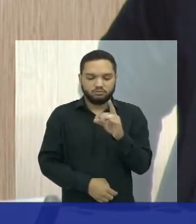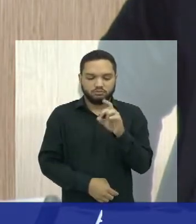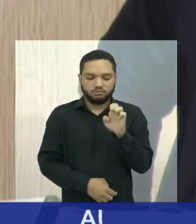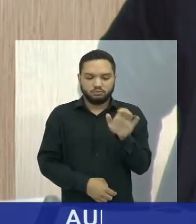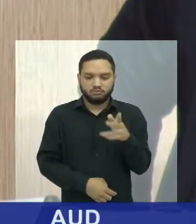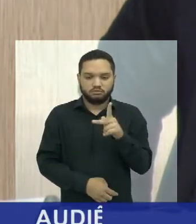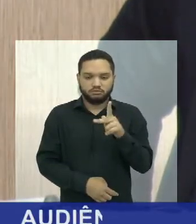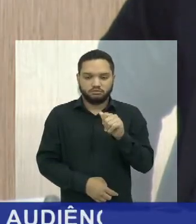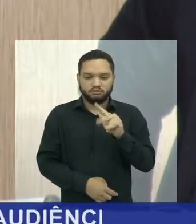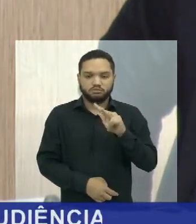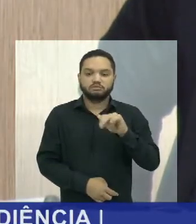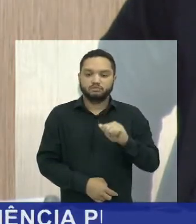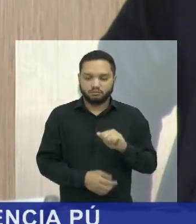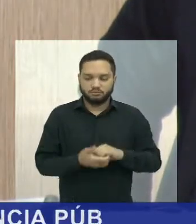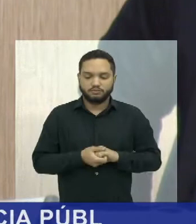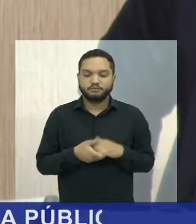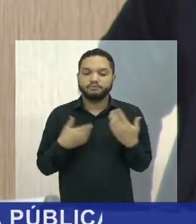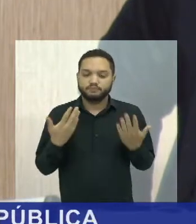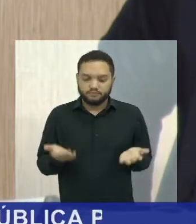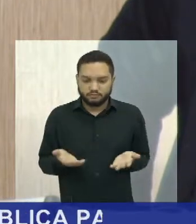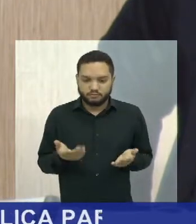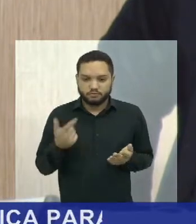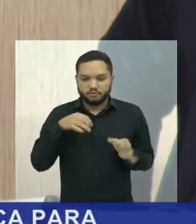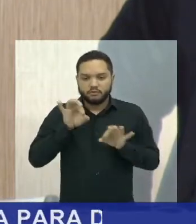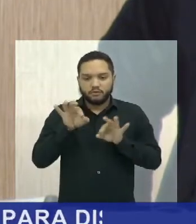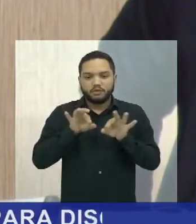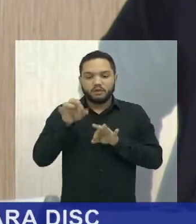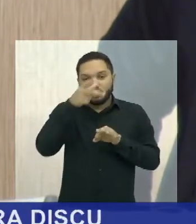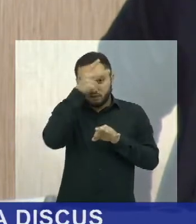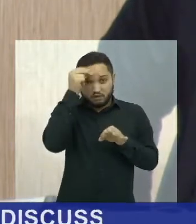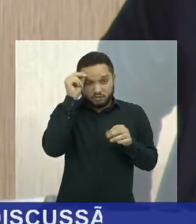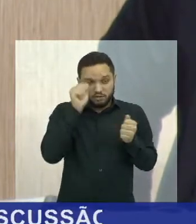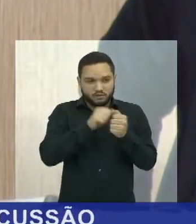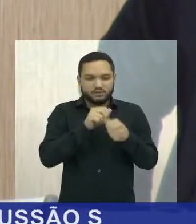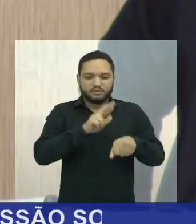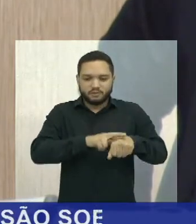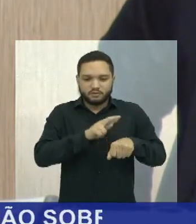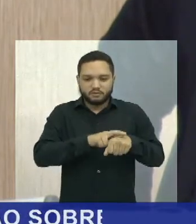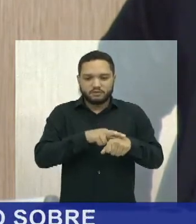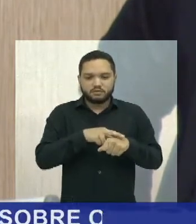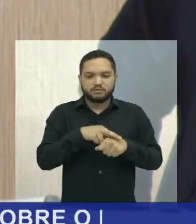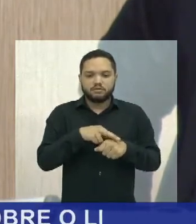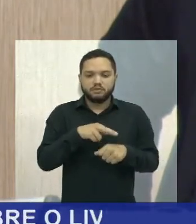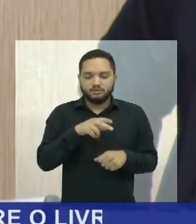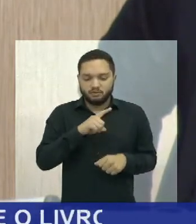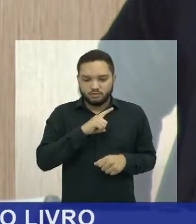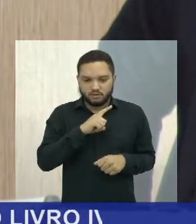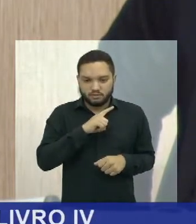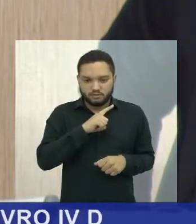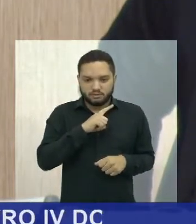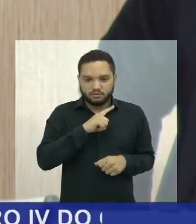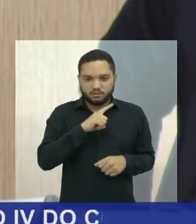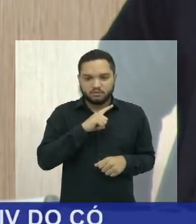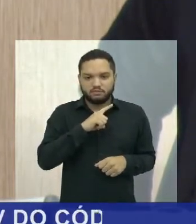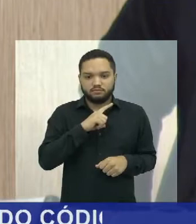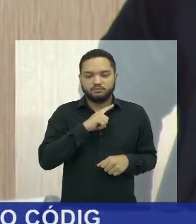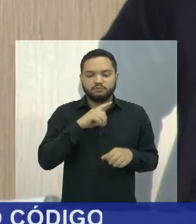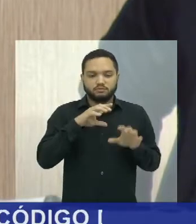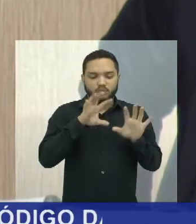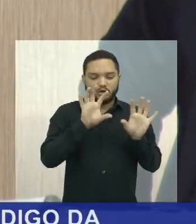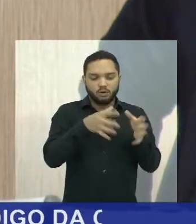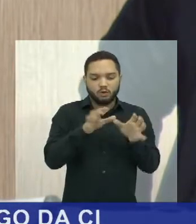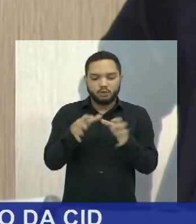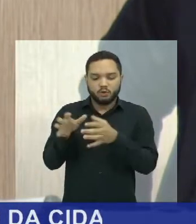As nossas operações urbanas, a partir da gestão do prefeito Roberto Cláudio, elas dispõem dos seus conselhos